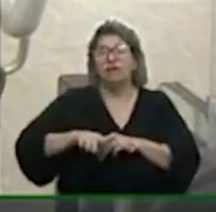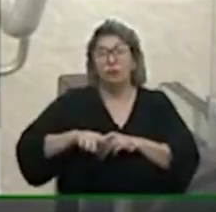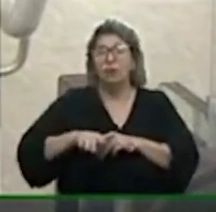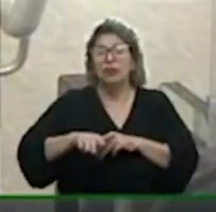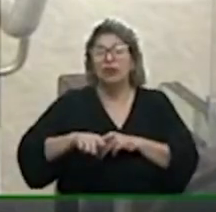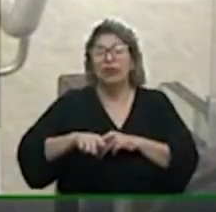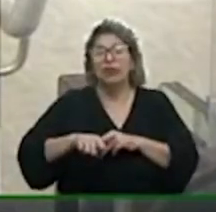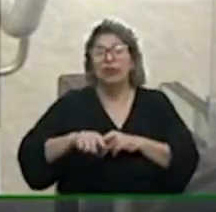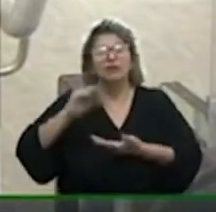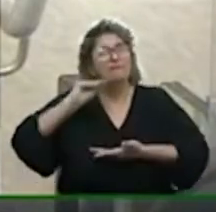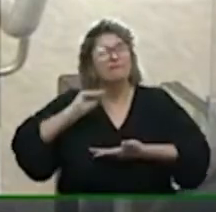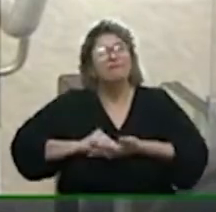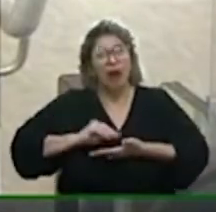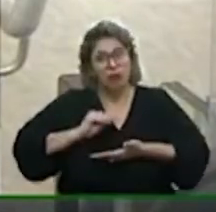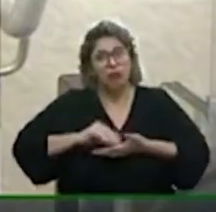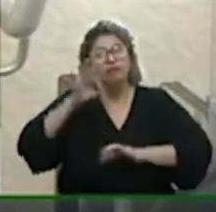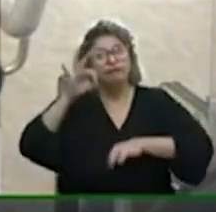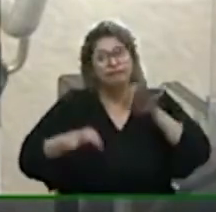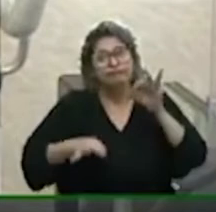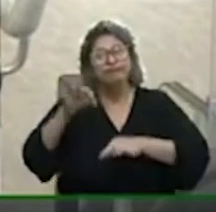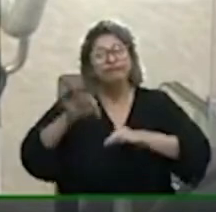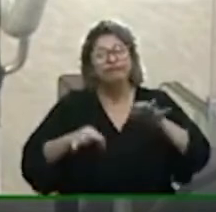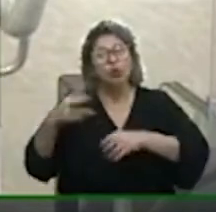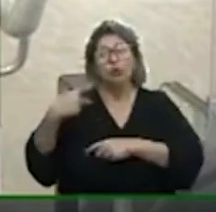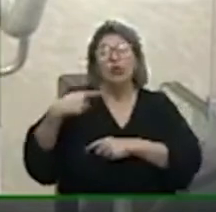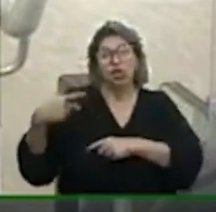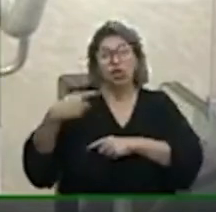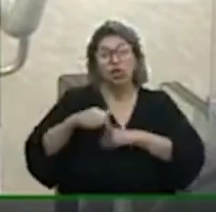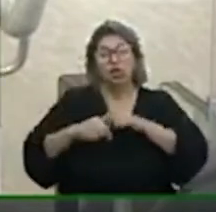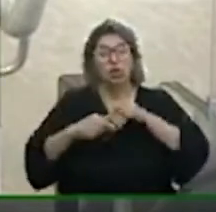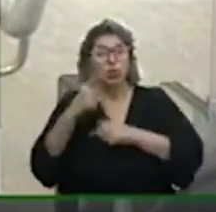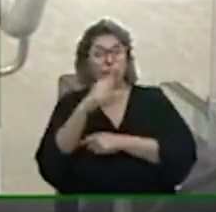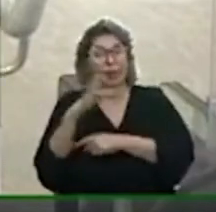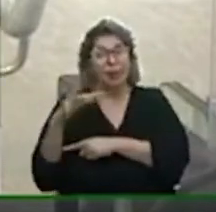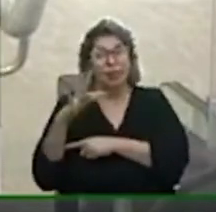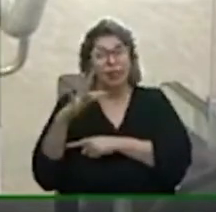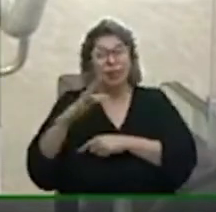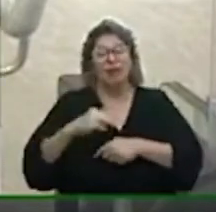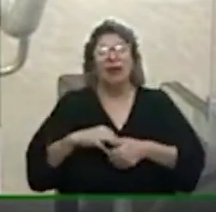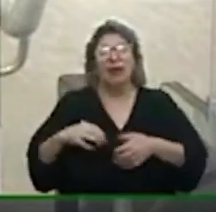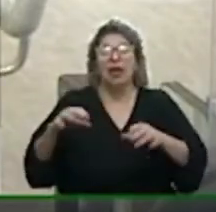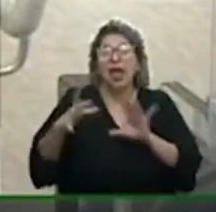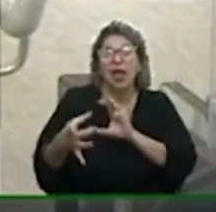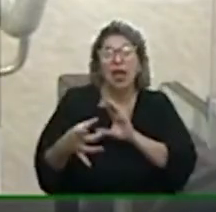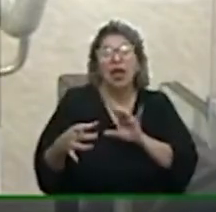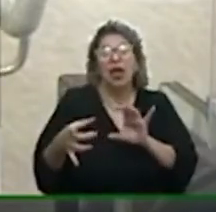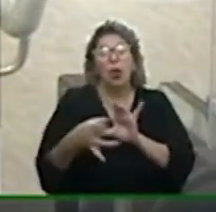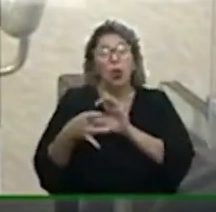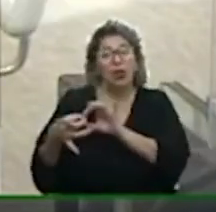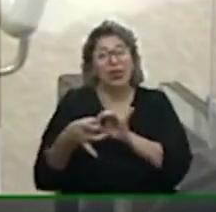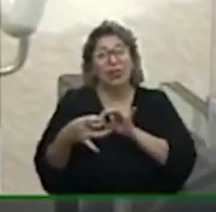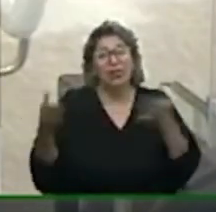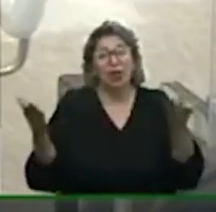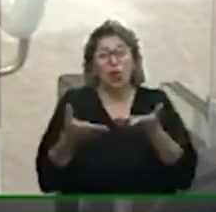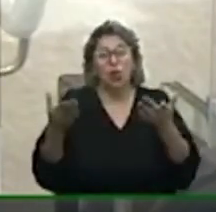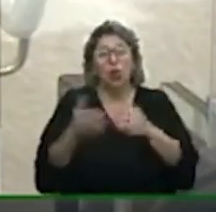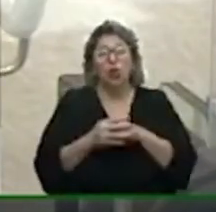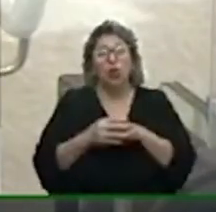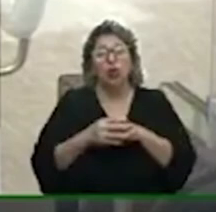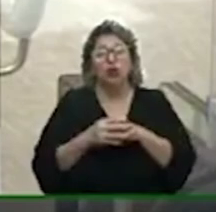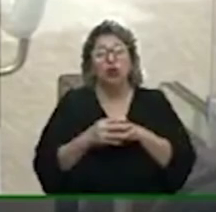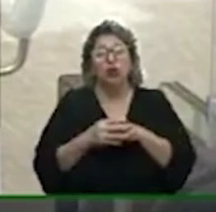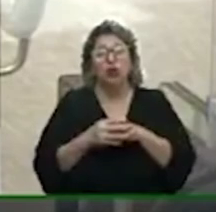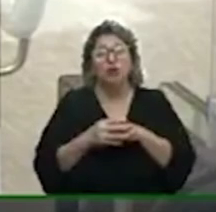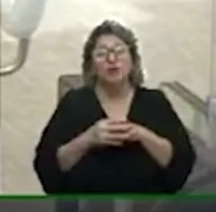vez sendo injustiçados a bancada do partido dos trabalhadores reunida hoje já definiu